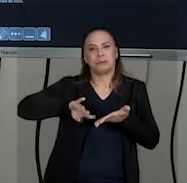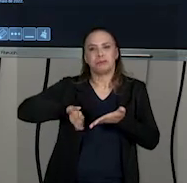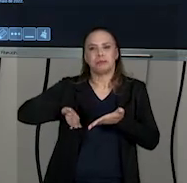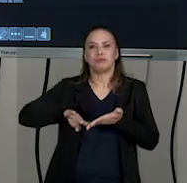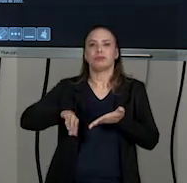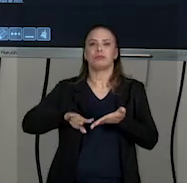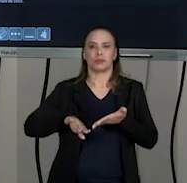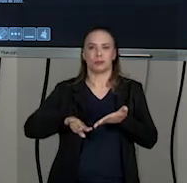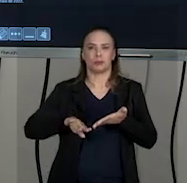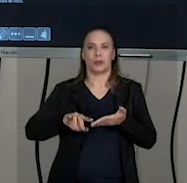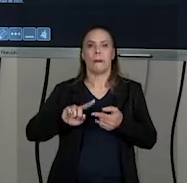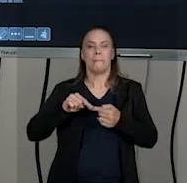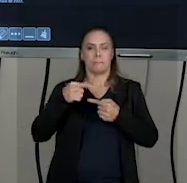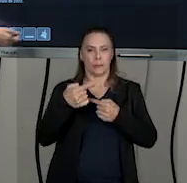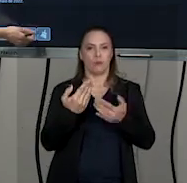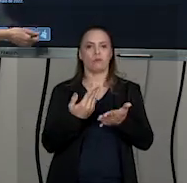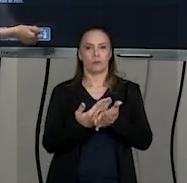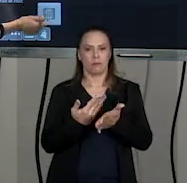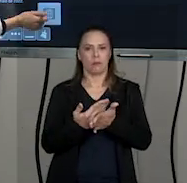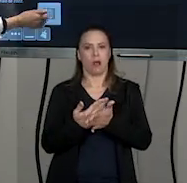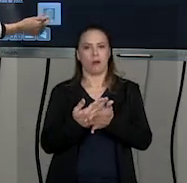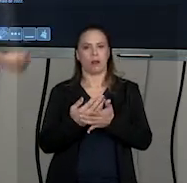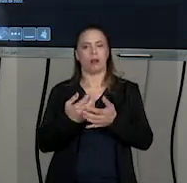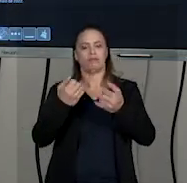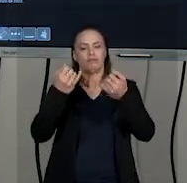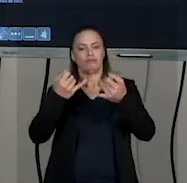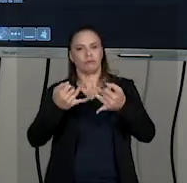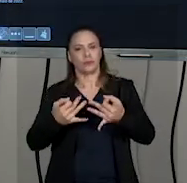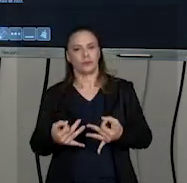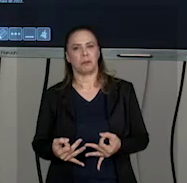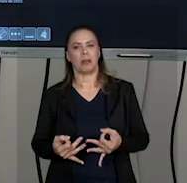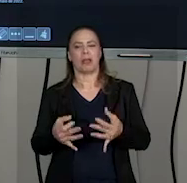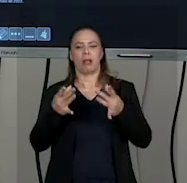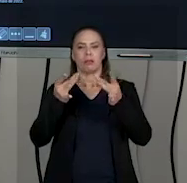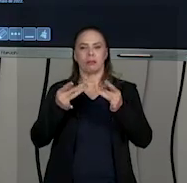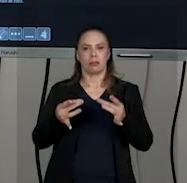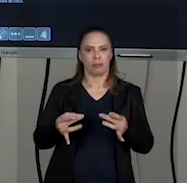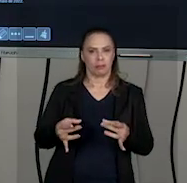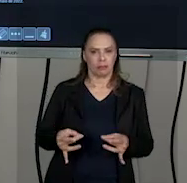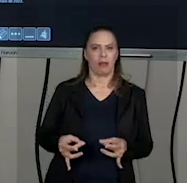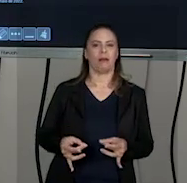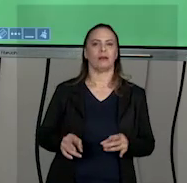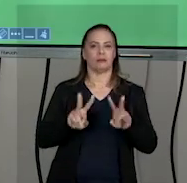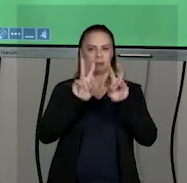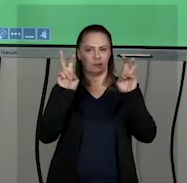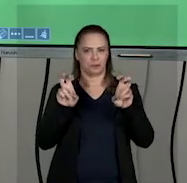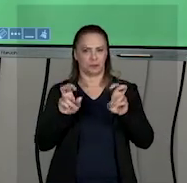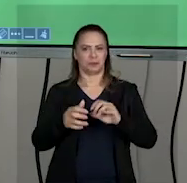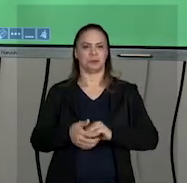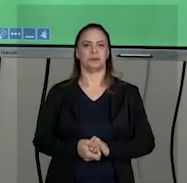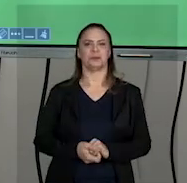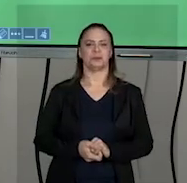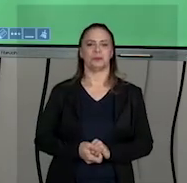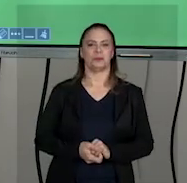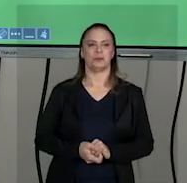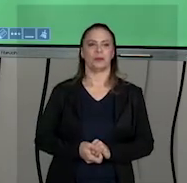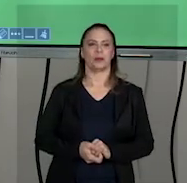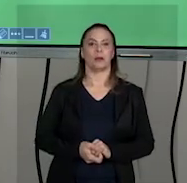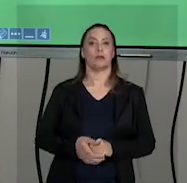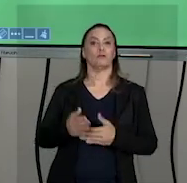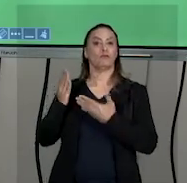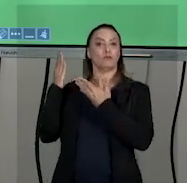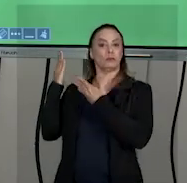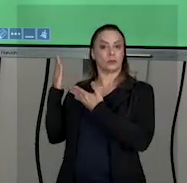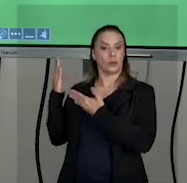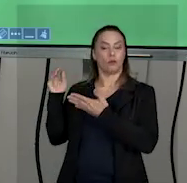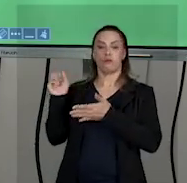ver na nossa próxima aula com relação ao sistema excretor, tá? Dando continuidade aqui, eu trouxe uma atividade